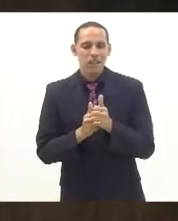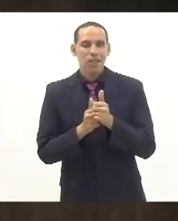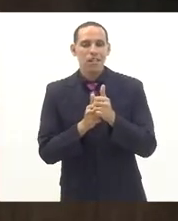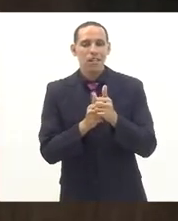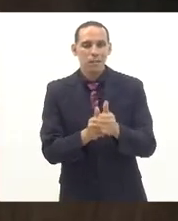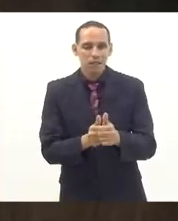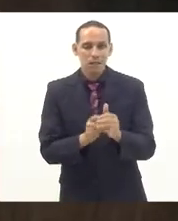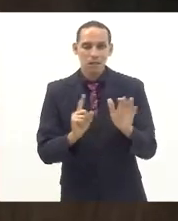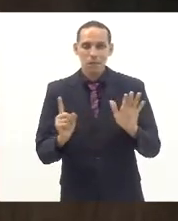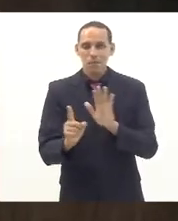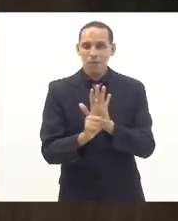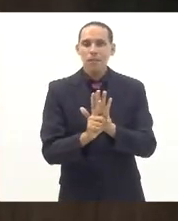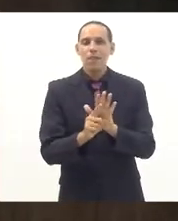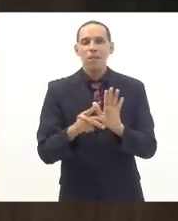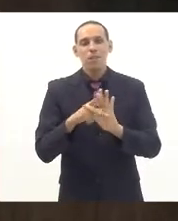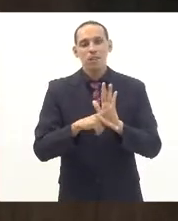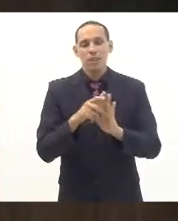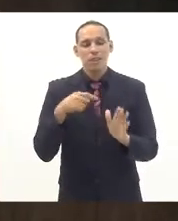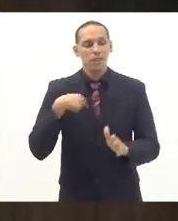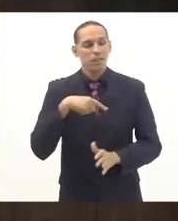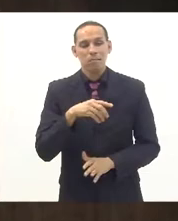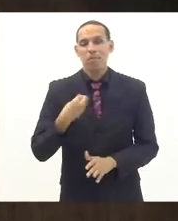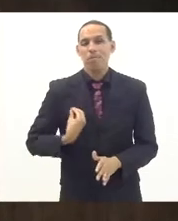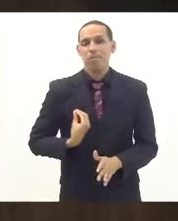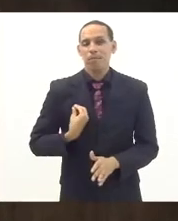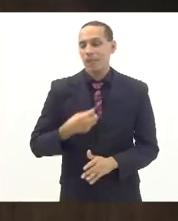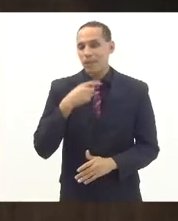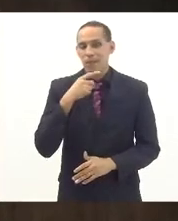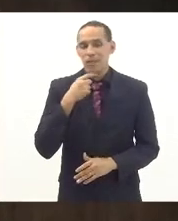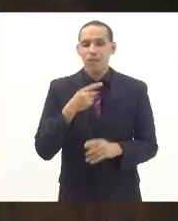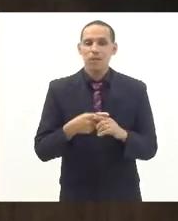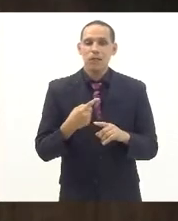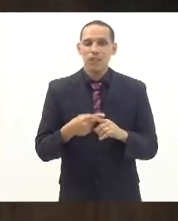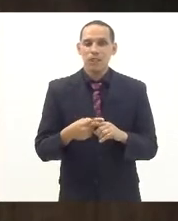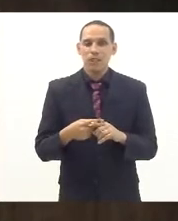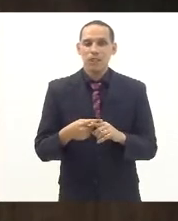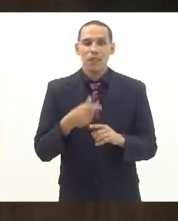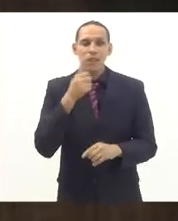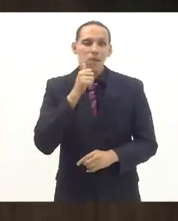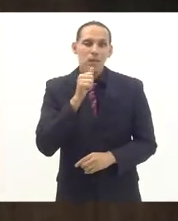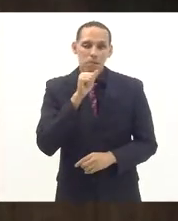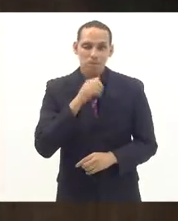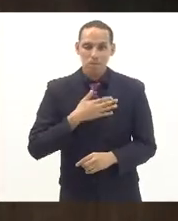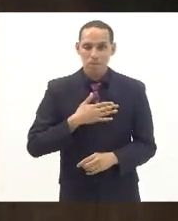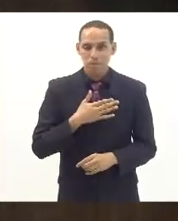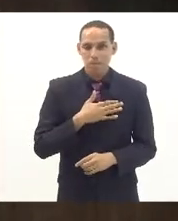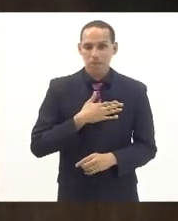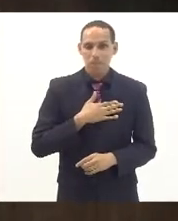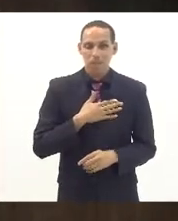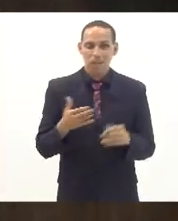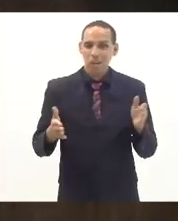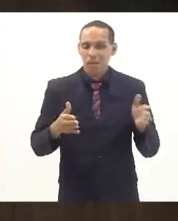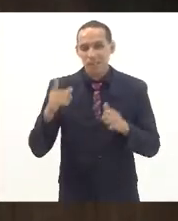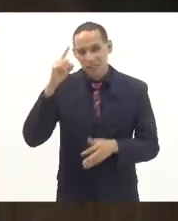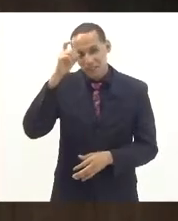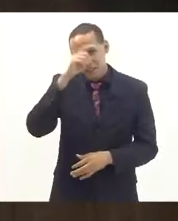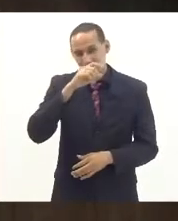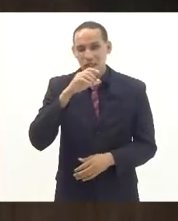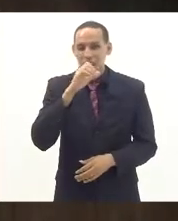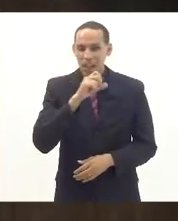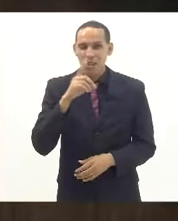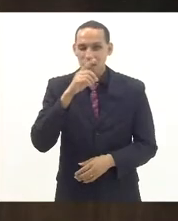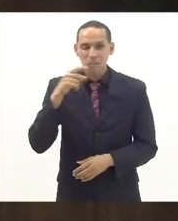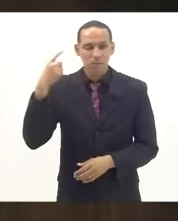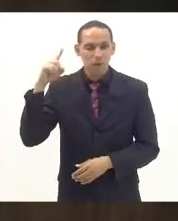não estive Presente porque tive oportunidade comentar que minha mãe teve um período difícil no final de